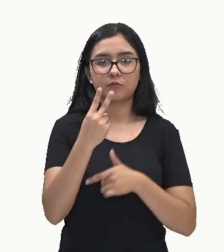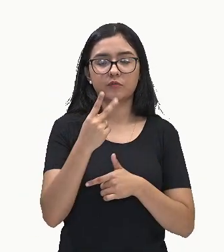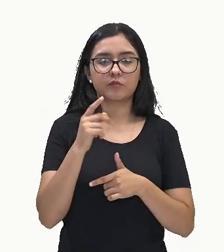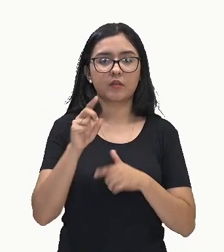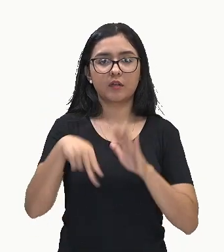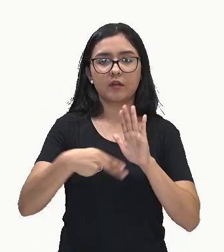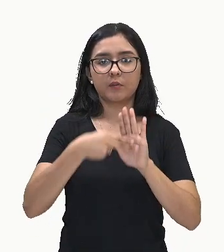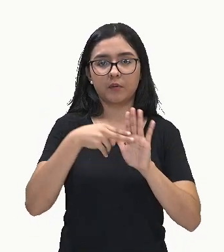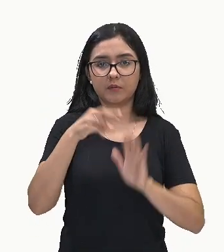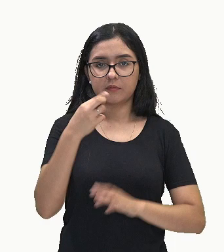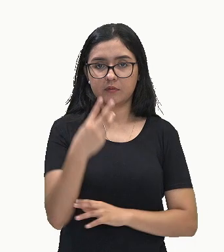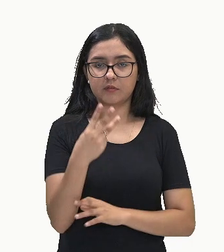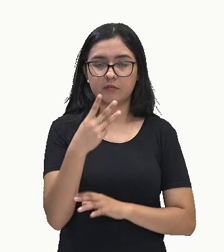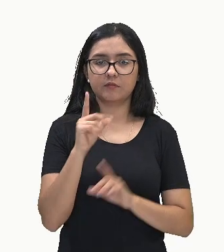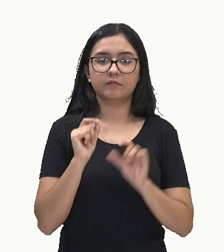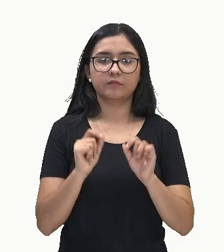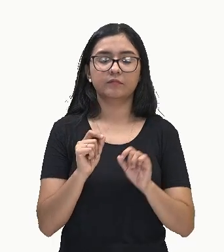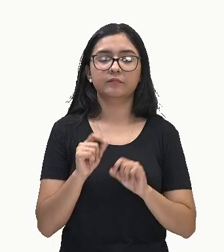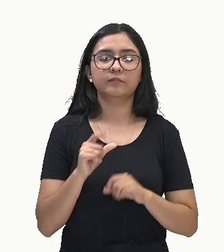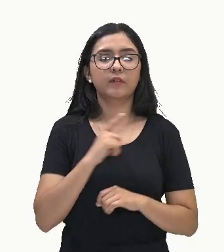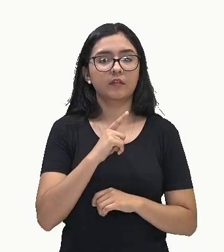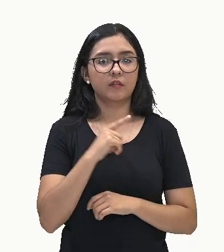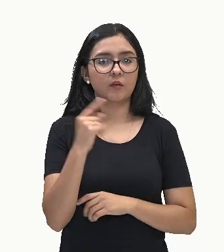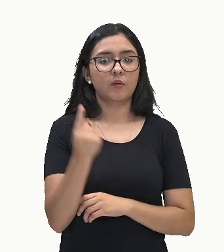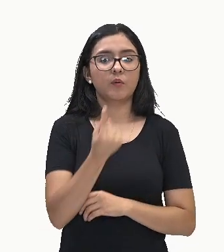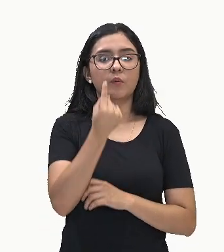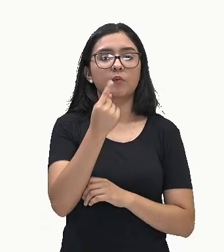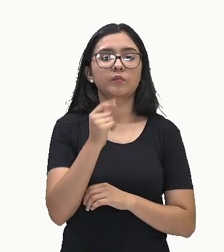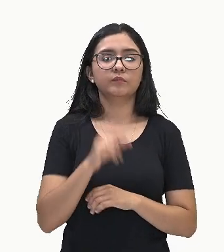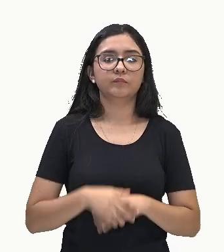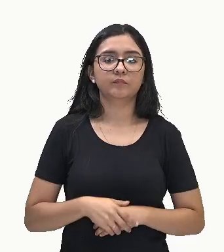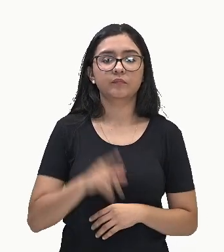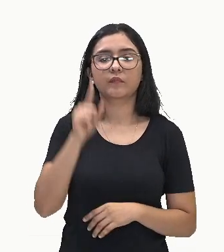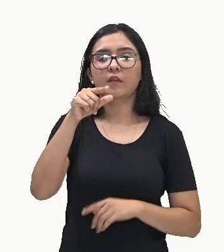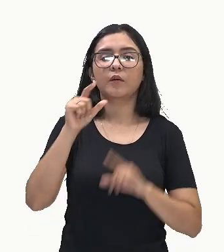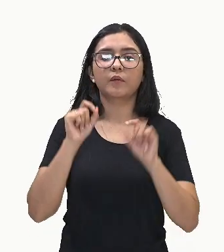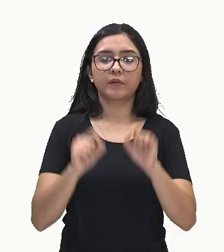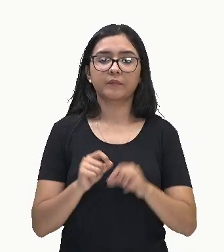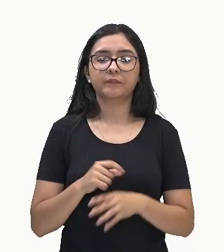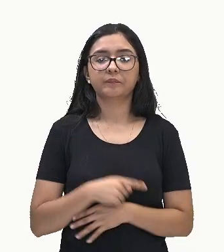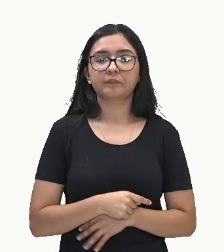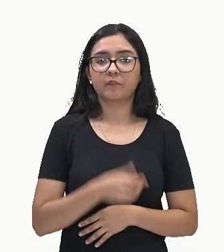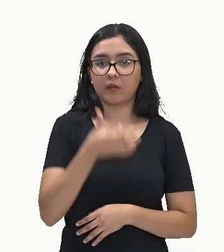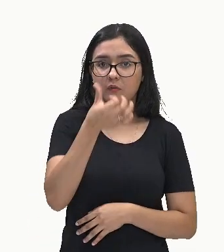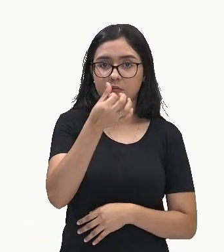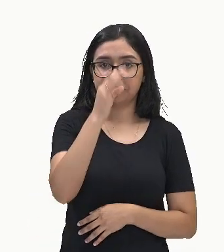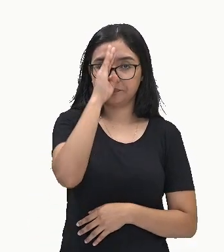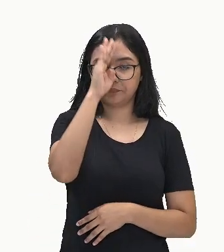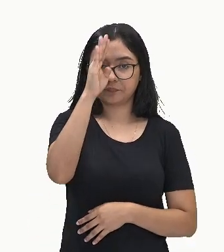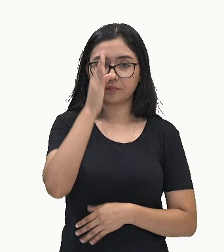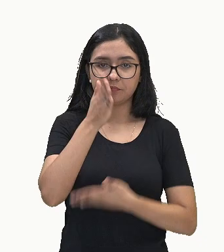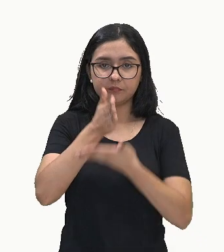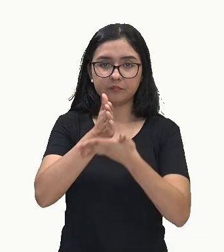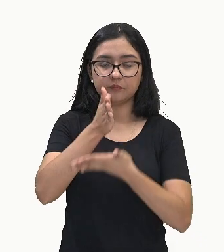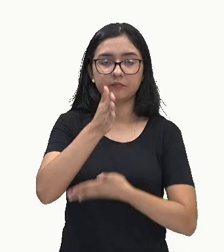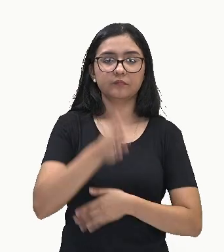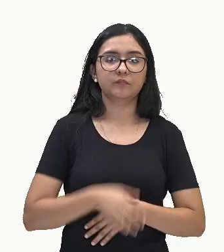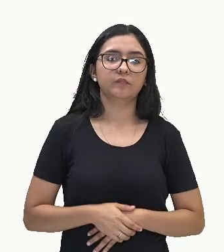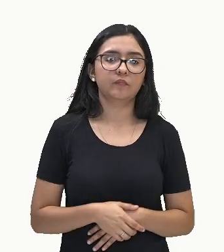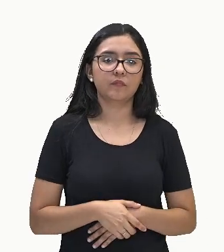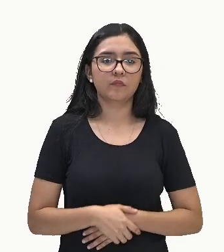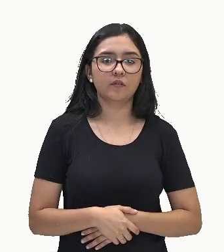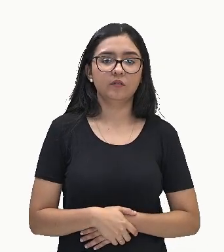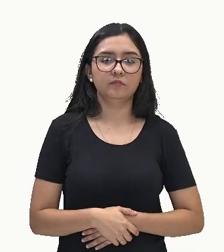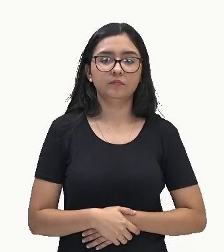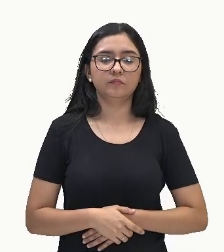3 vai sobrar 1 né então o termo Central será o quarto termo que é o se agora